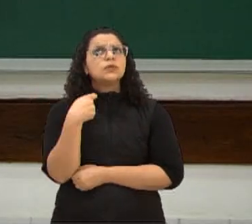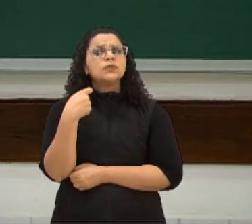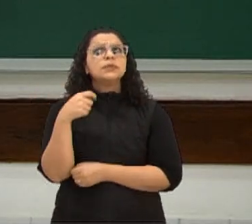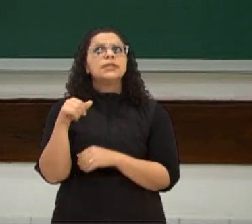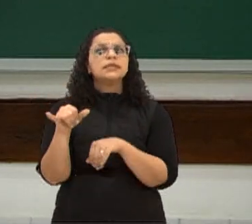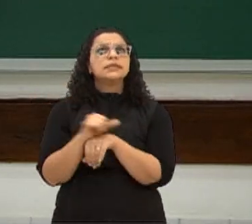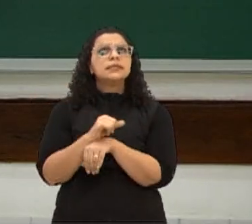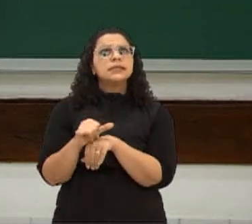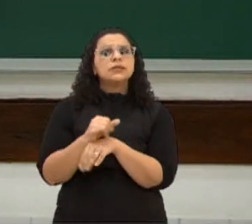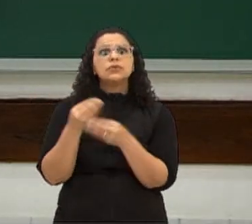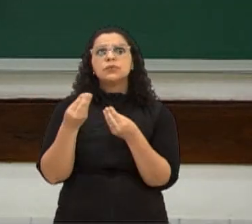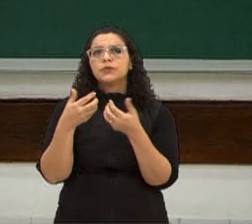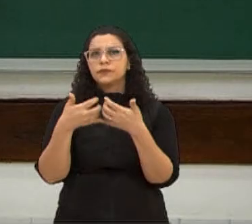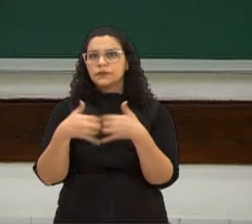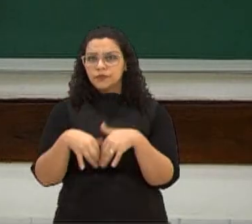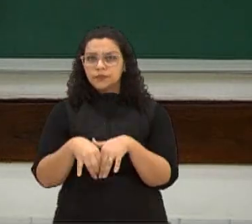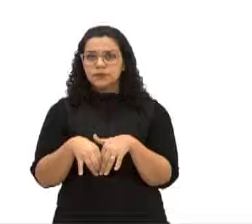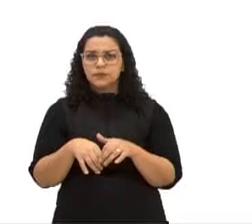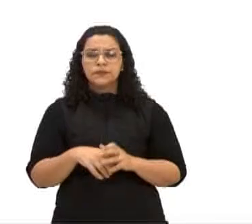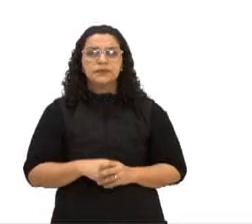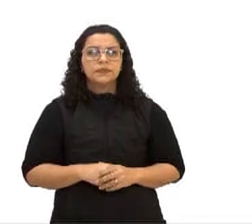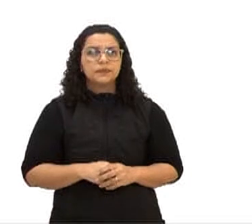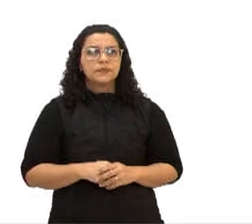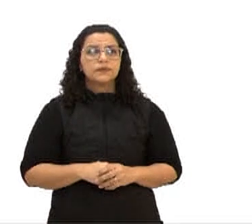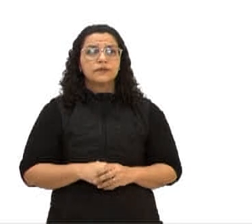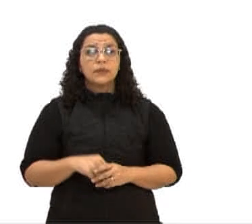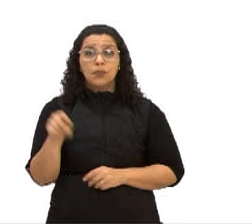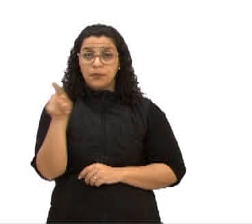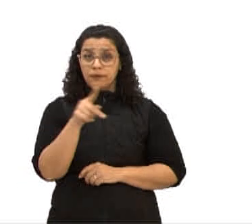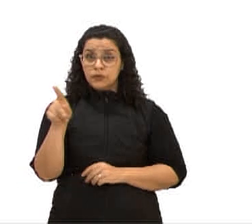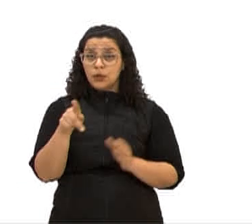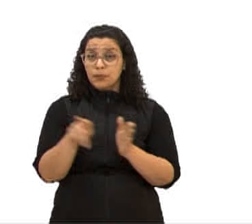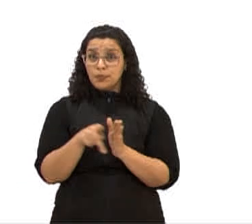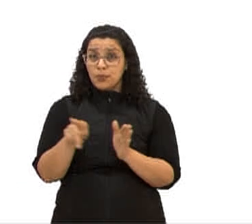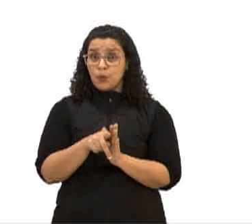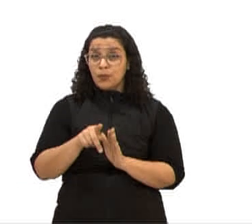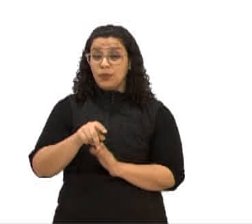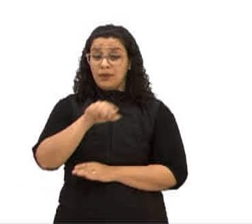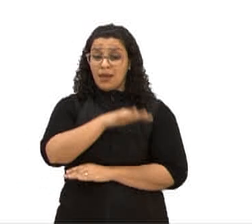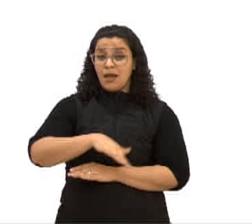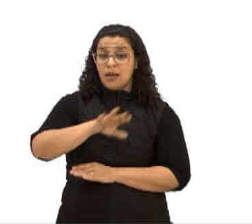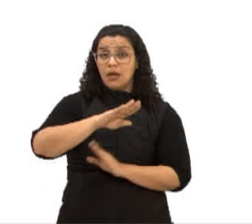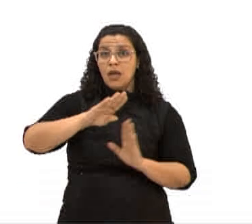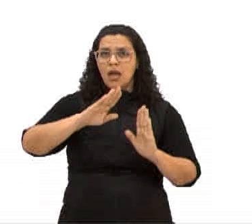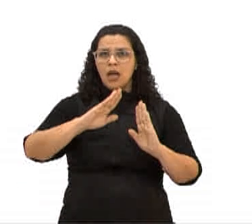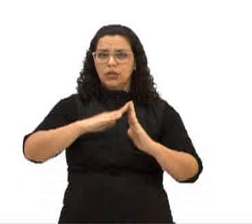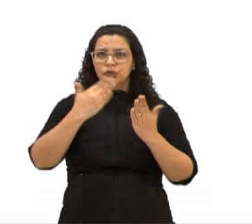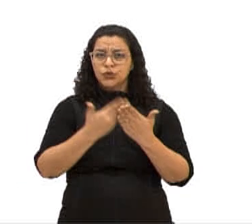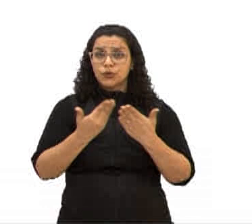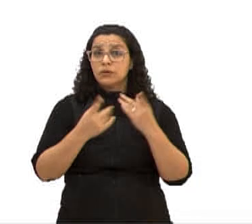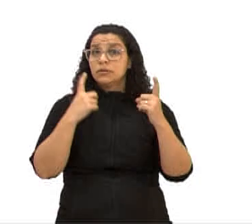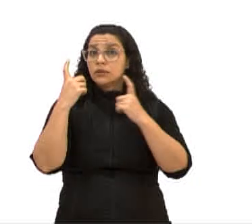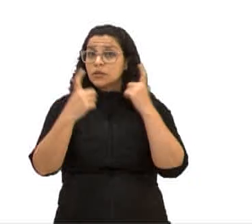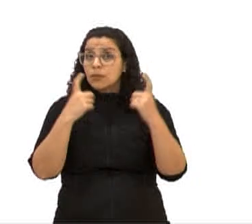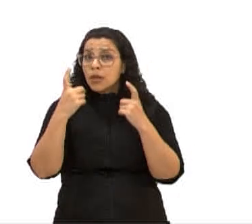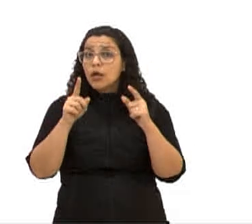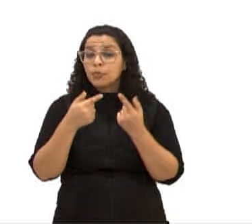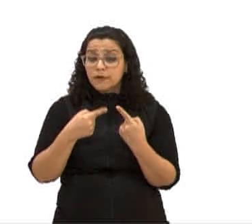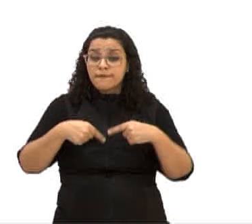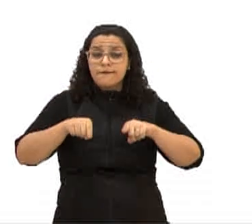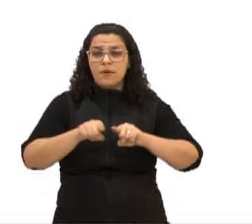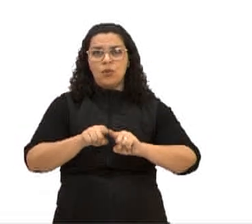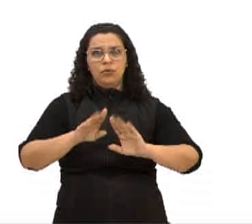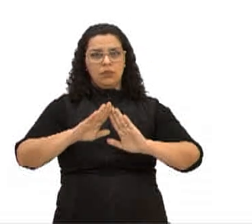essa estratégia. Olha só, como professora da rede pública e privada, fico muito preocupada com o